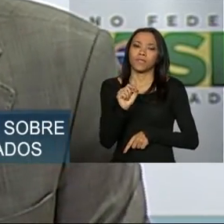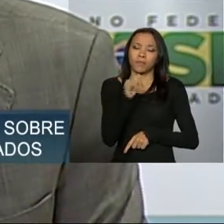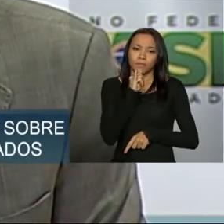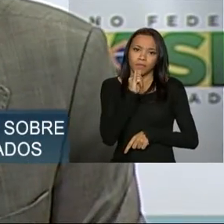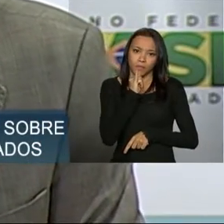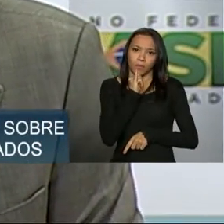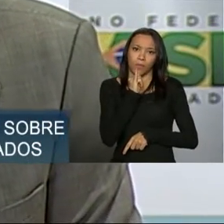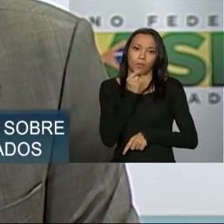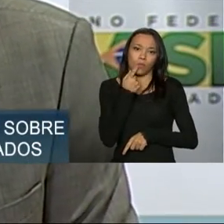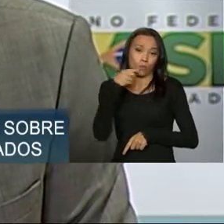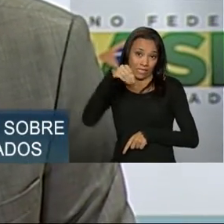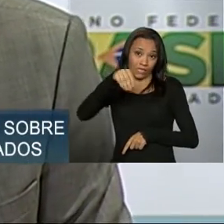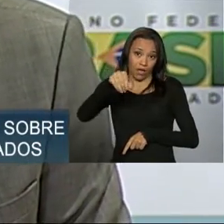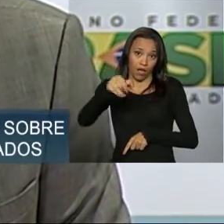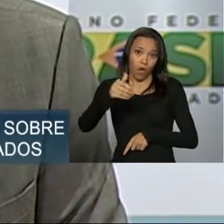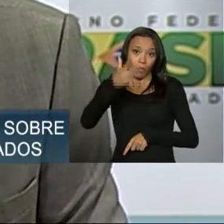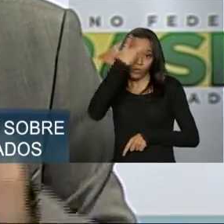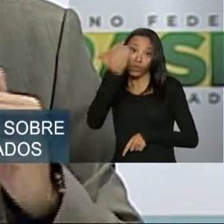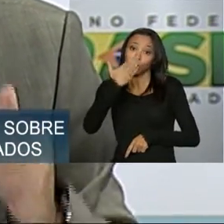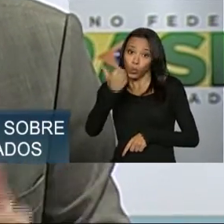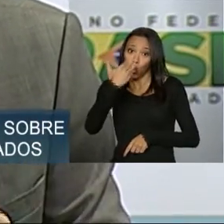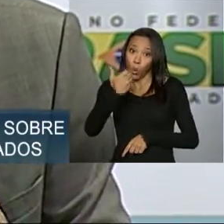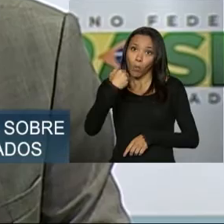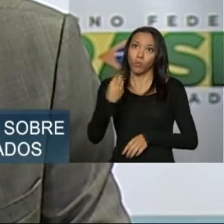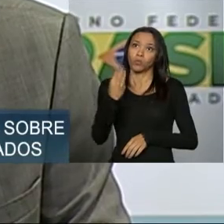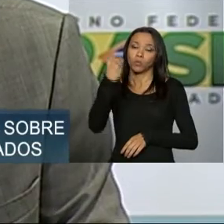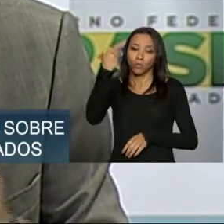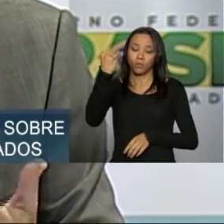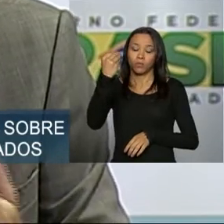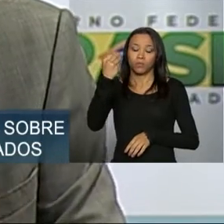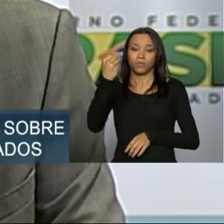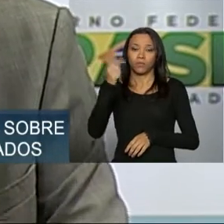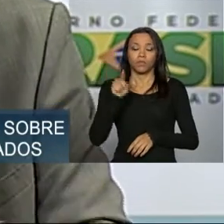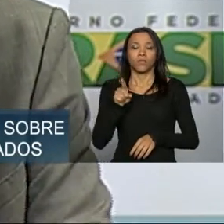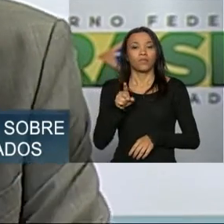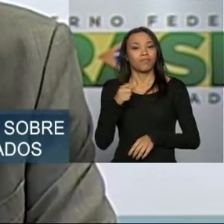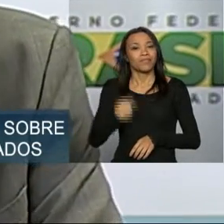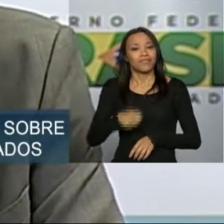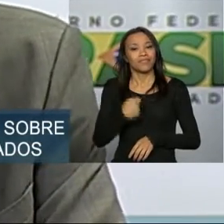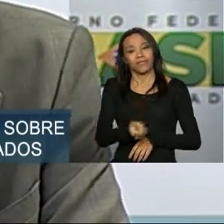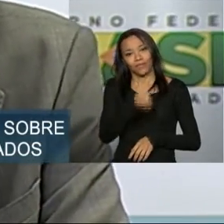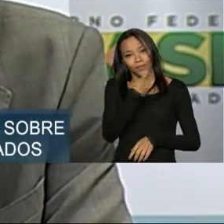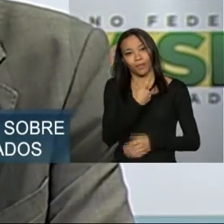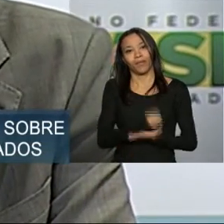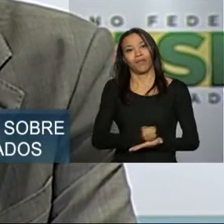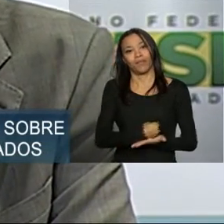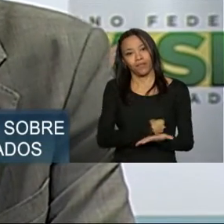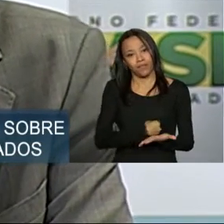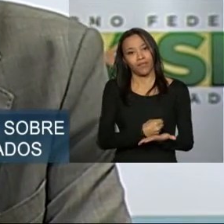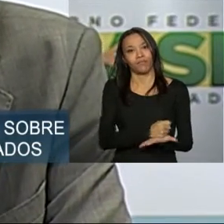caso do sal, né, diminuindo o sal, inclusive na necessidade de tomar medicamentos.